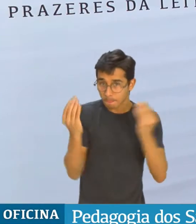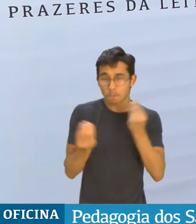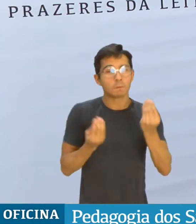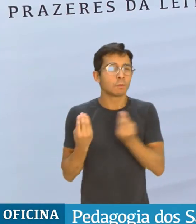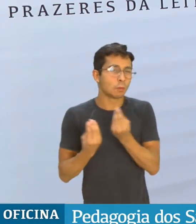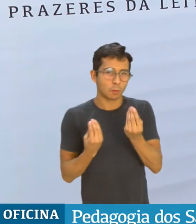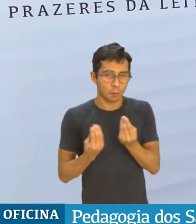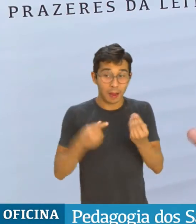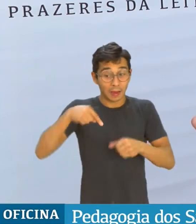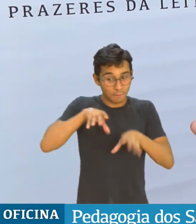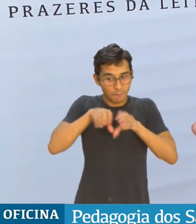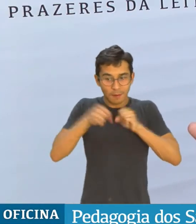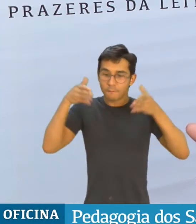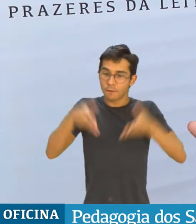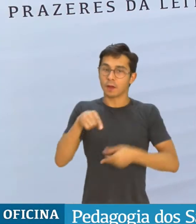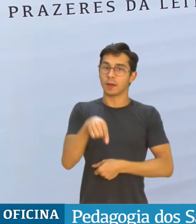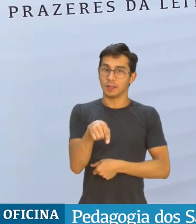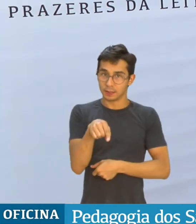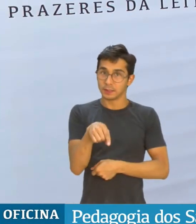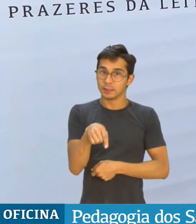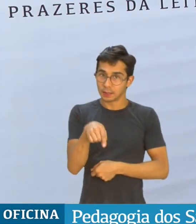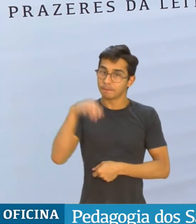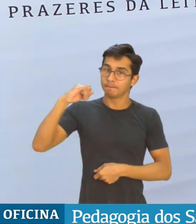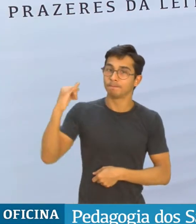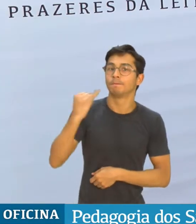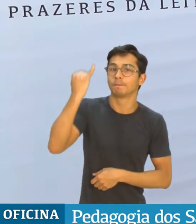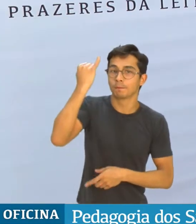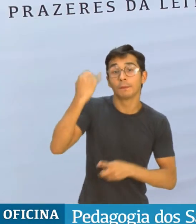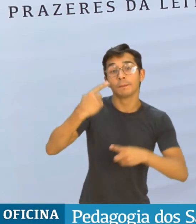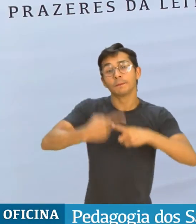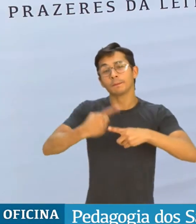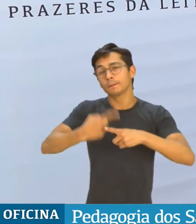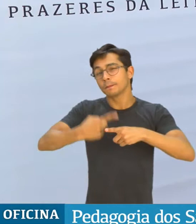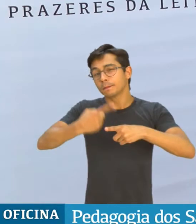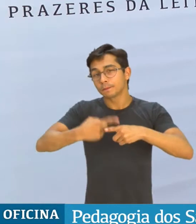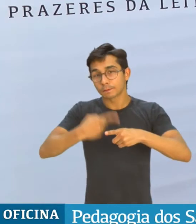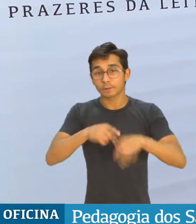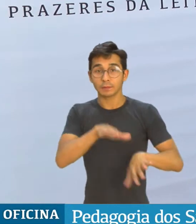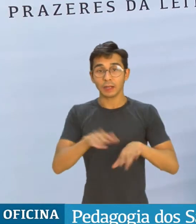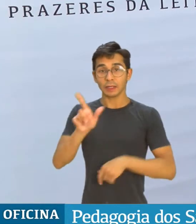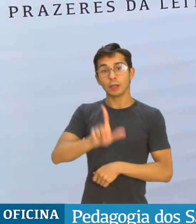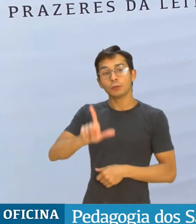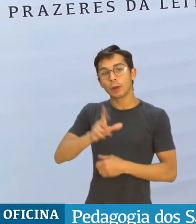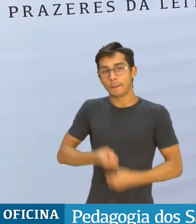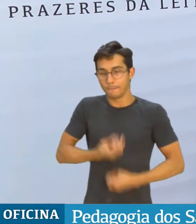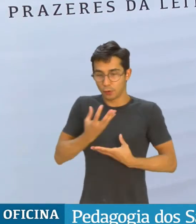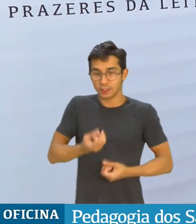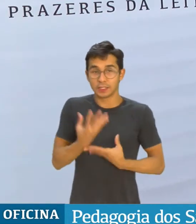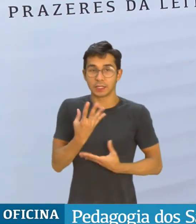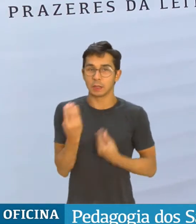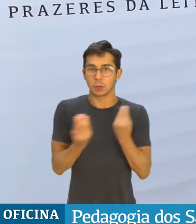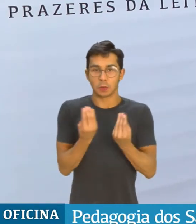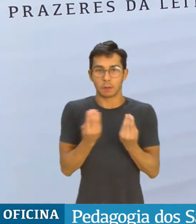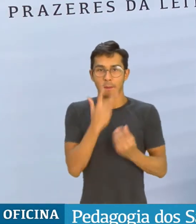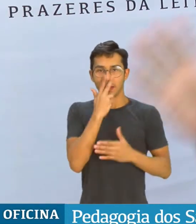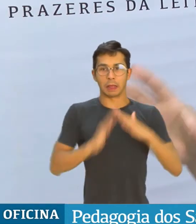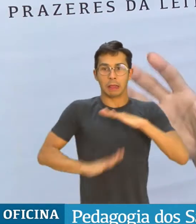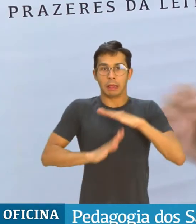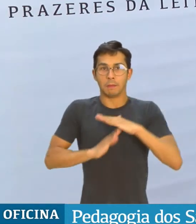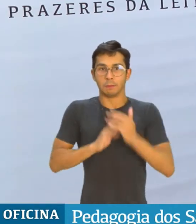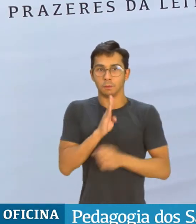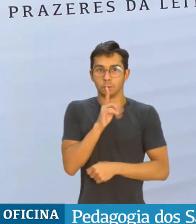sobre saraus, a gente tem que levar isso em conta, porque muitas vezes quando a gente vai levar a literatura e a poesia, sempre tem aquela restrição, não